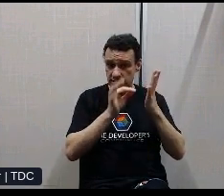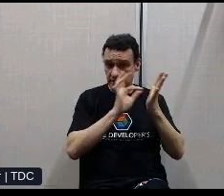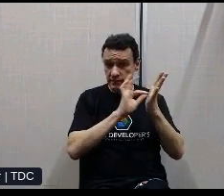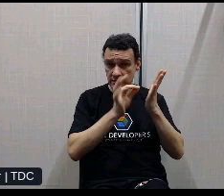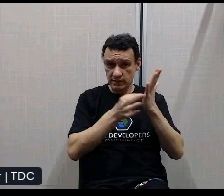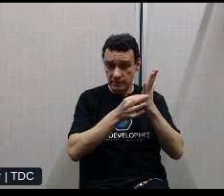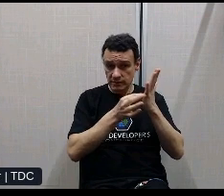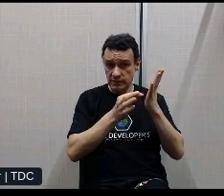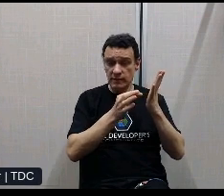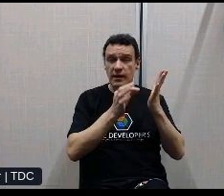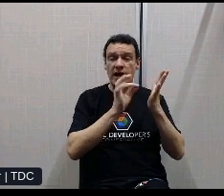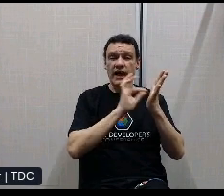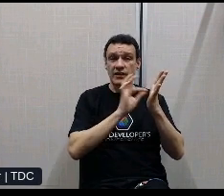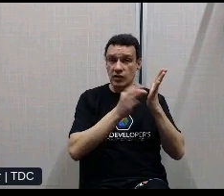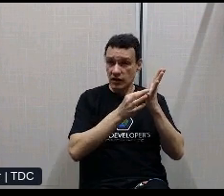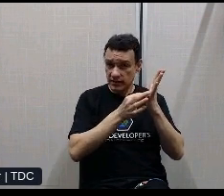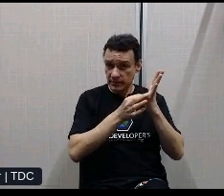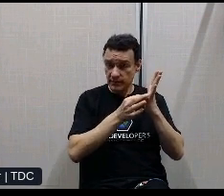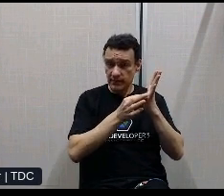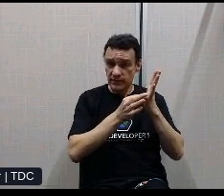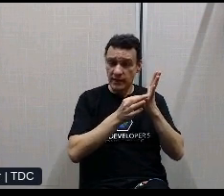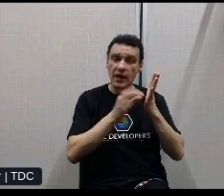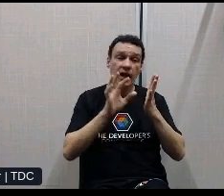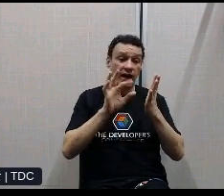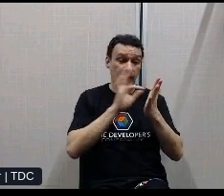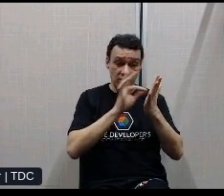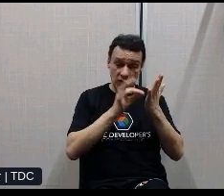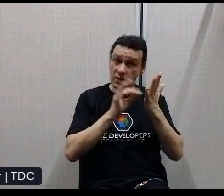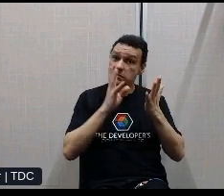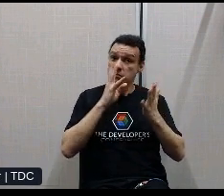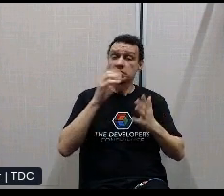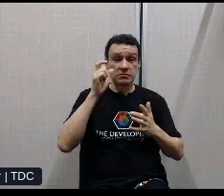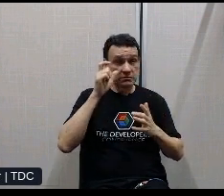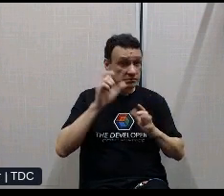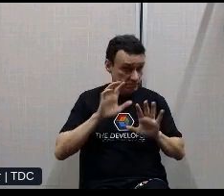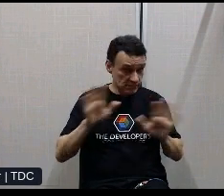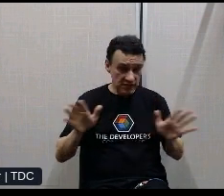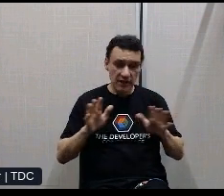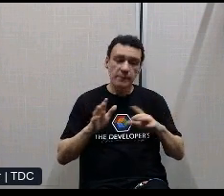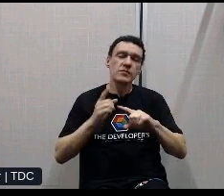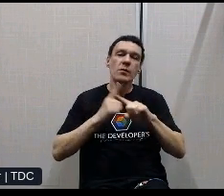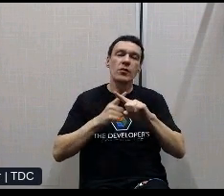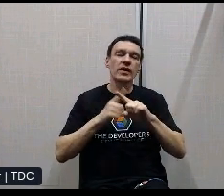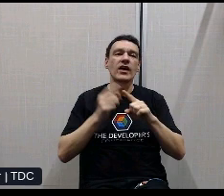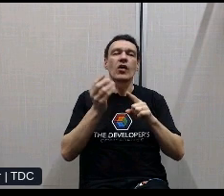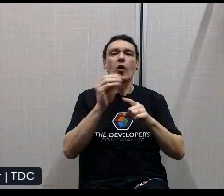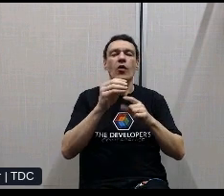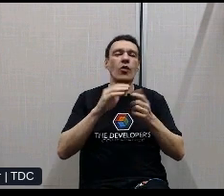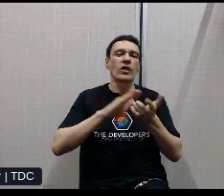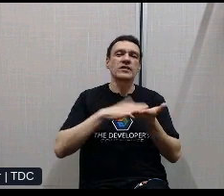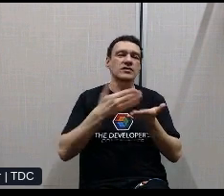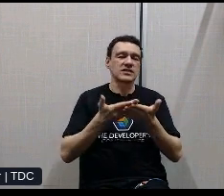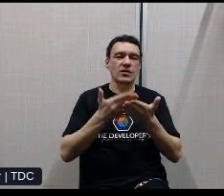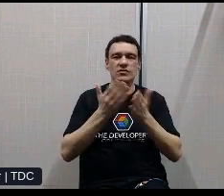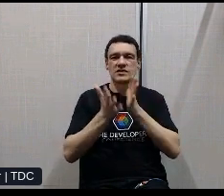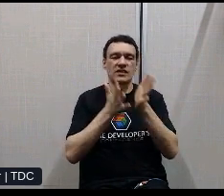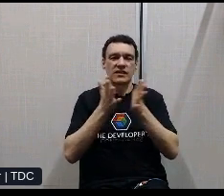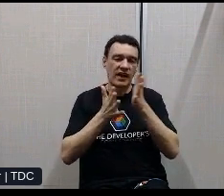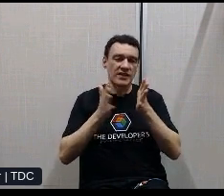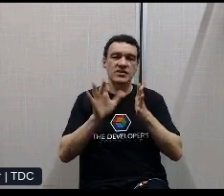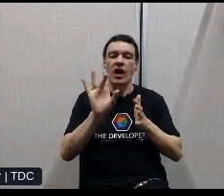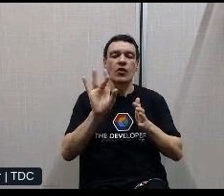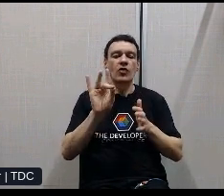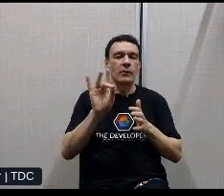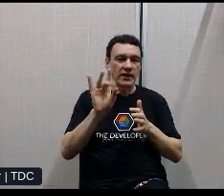bem interessante pelo seguinte, a HandTalk, como todos sabem, né, é um tradutor de língua de sinais que faz a interpretação automática do